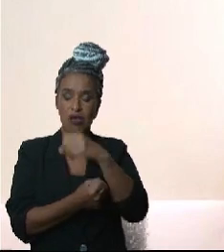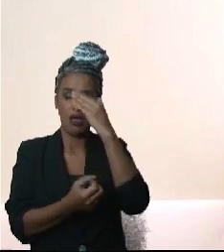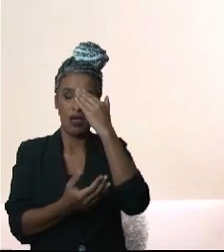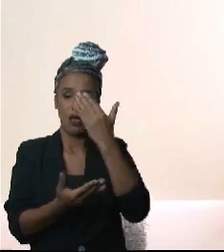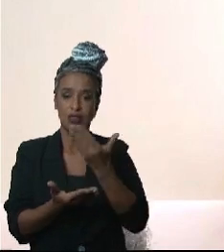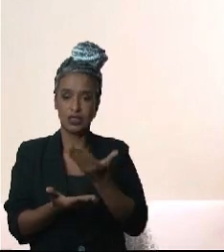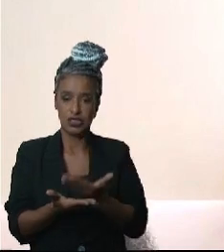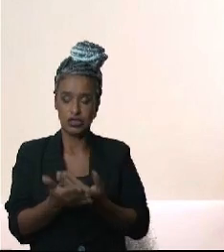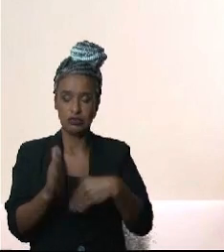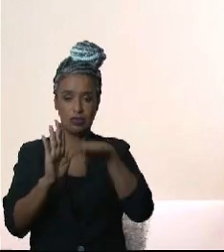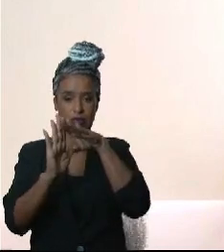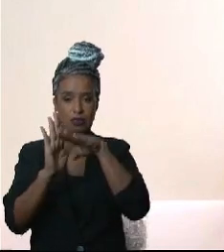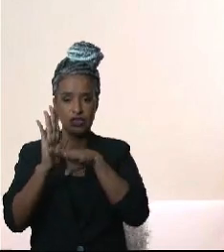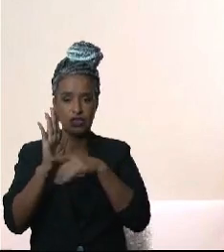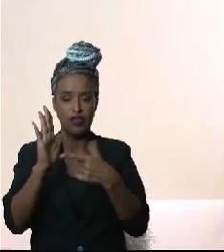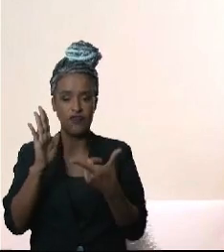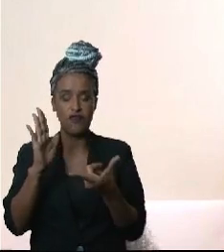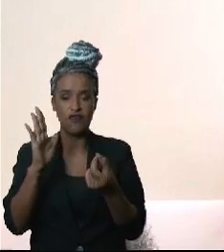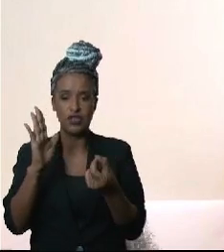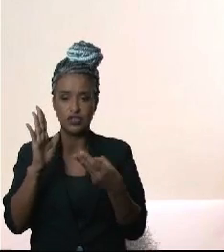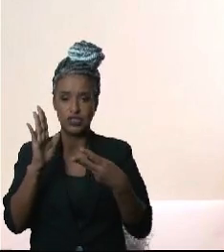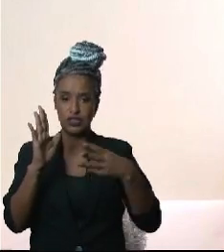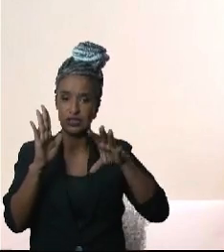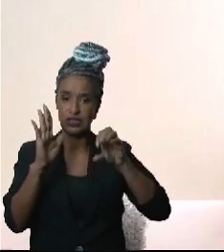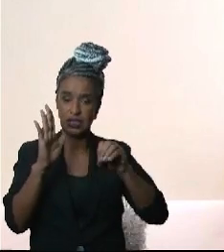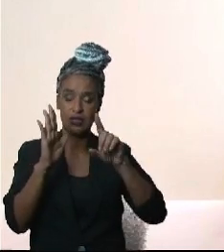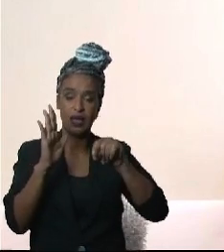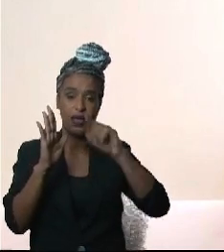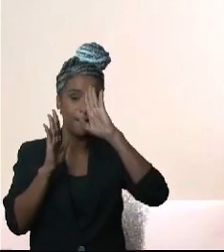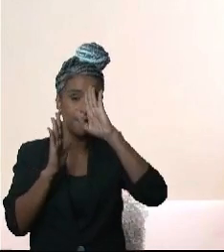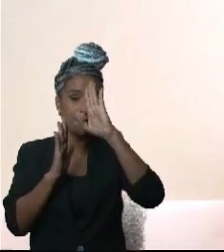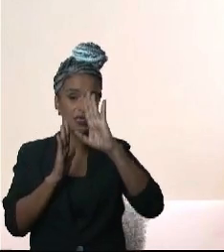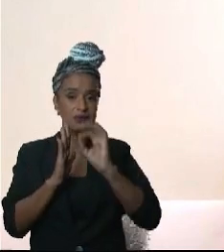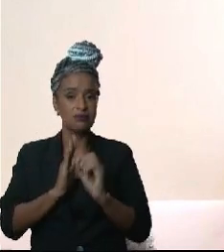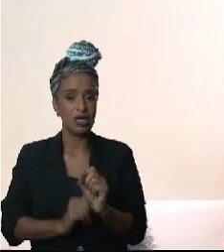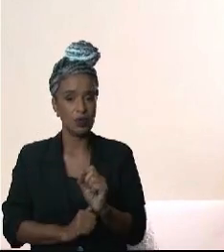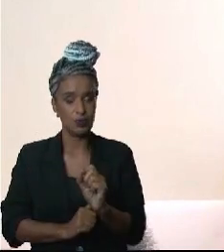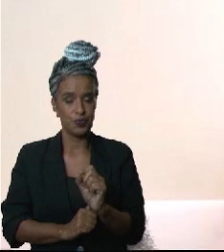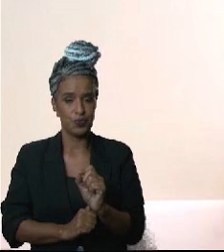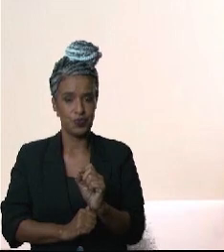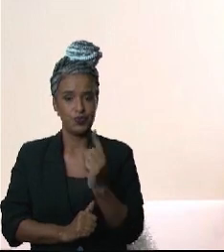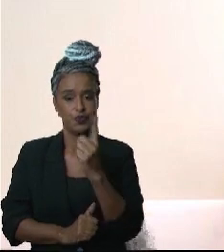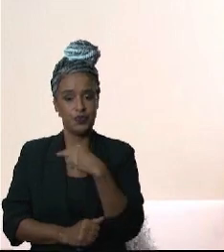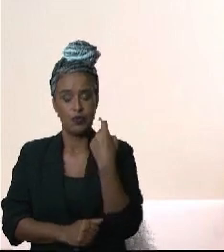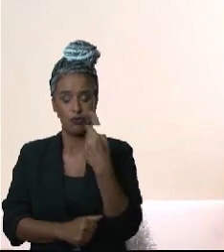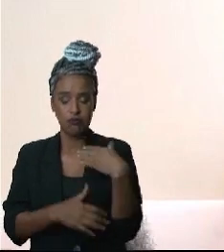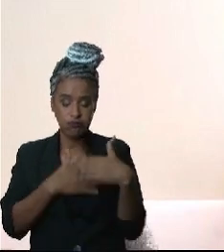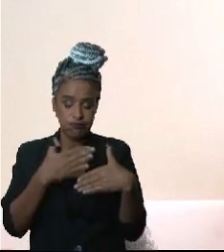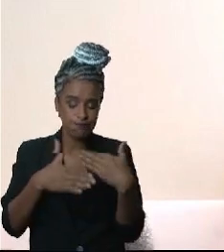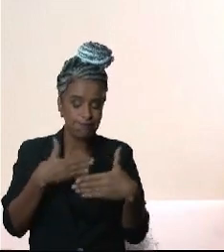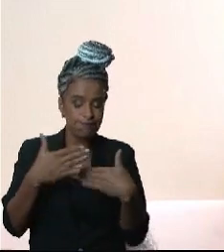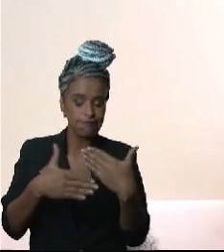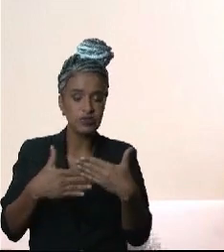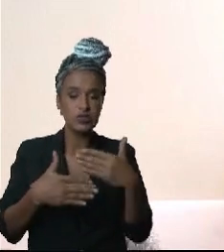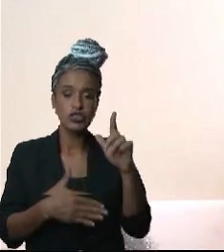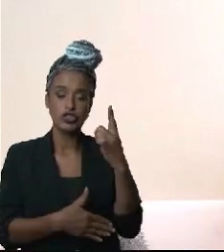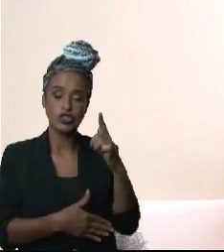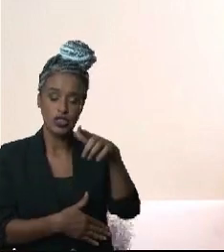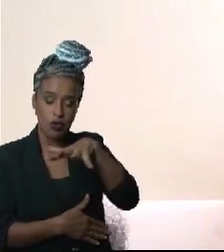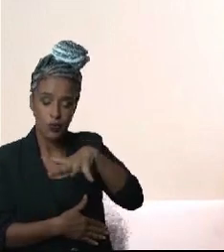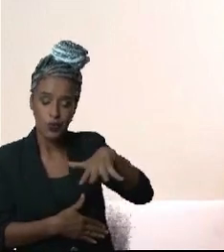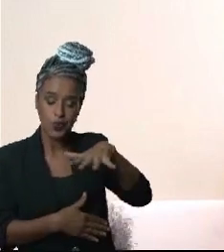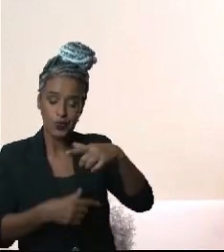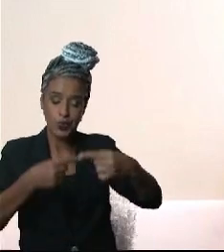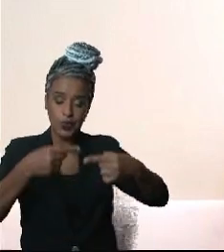Agenda 2030 ainda é a prioridade, e que as tendências geopolíticas recentes